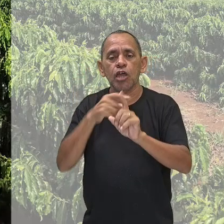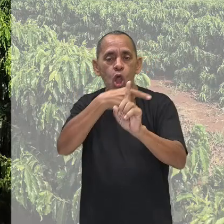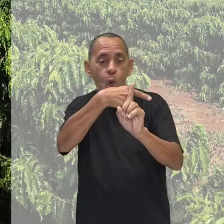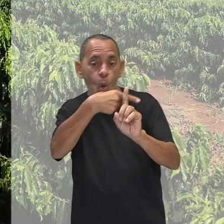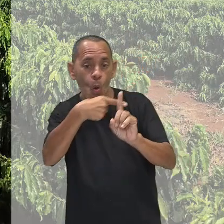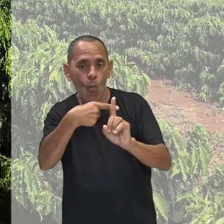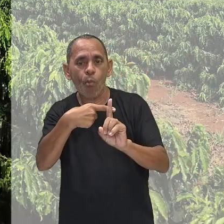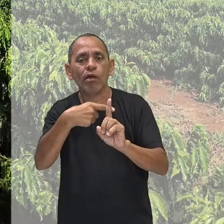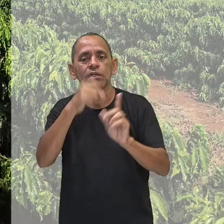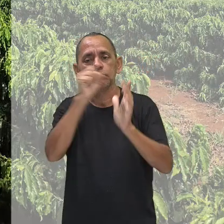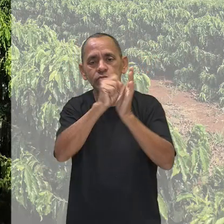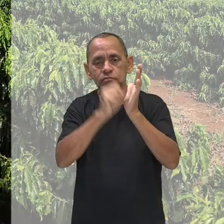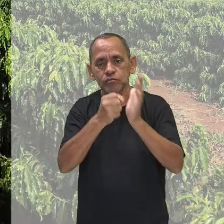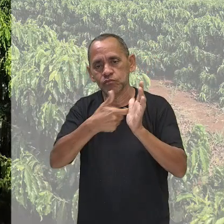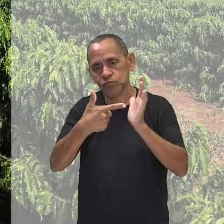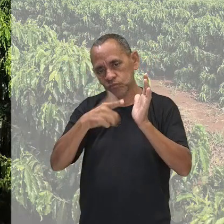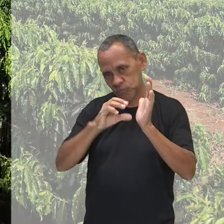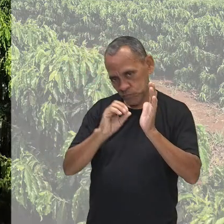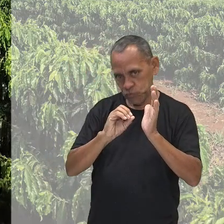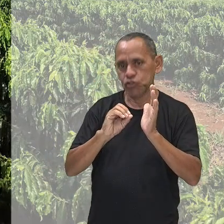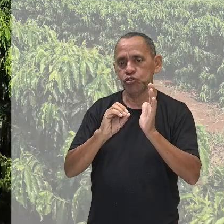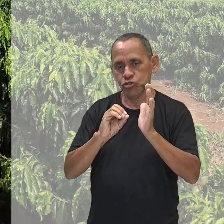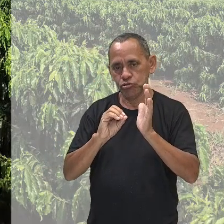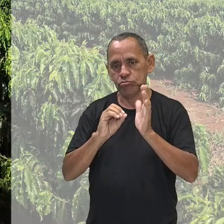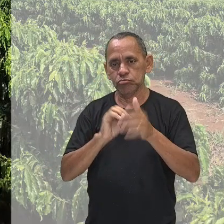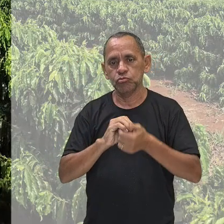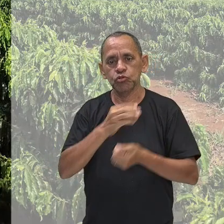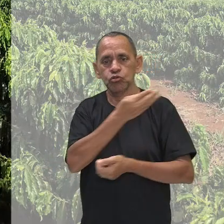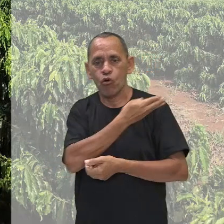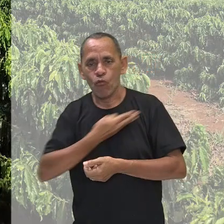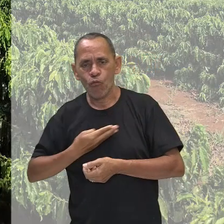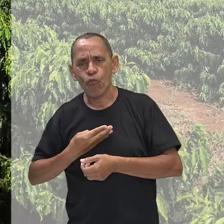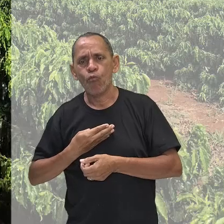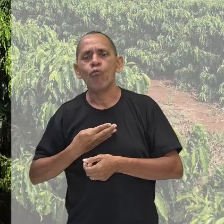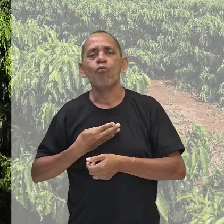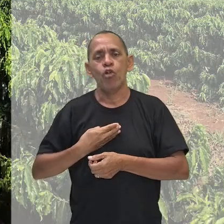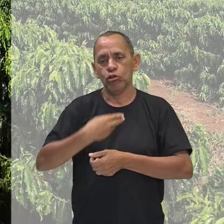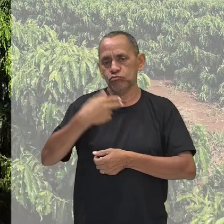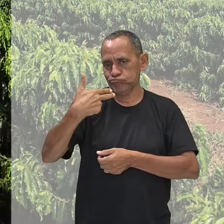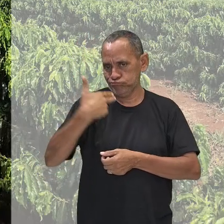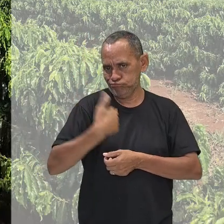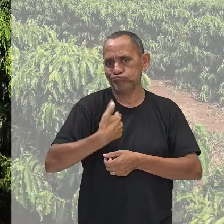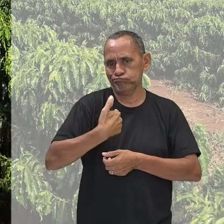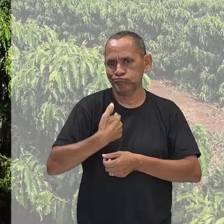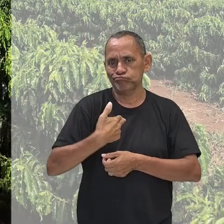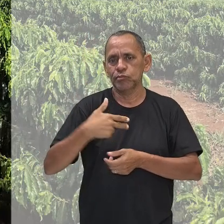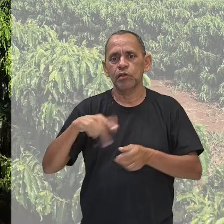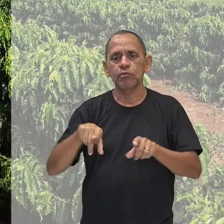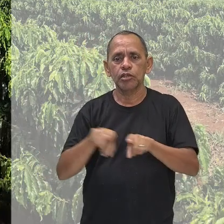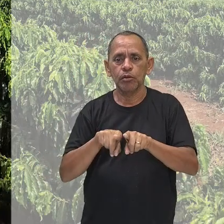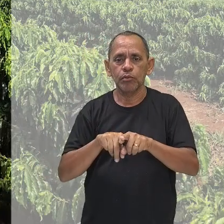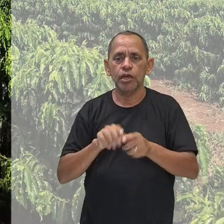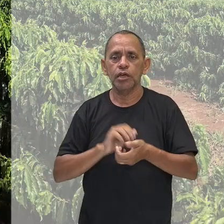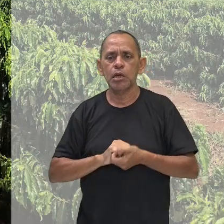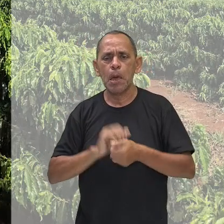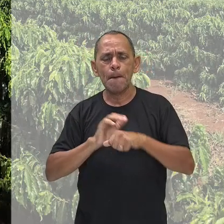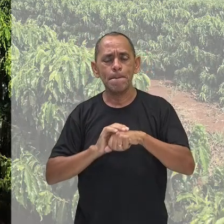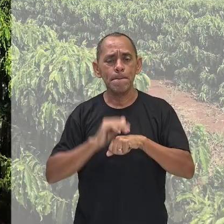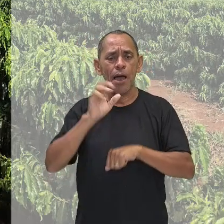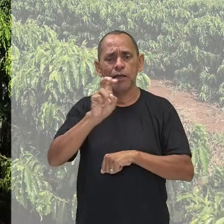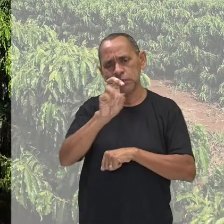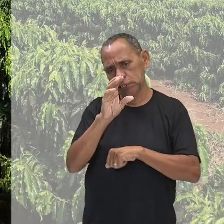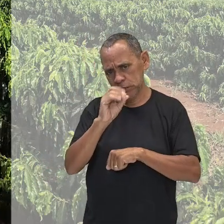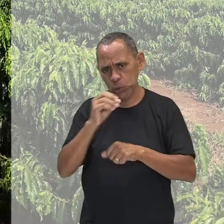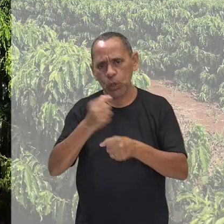primeira metade do século XX, inclusive ali no governo do próprio Getúlio Vargas, ali pouco mais de 50 anos após ali o